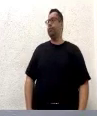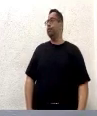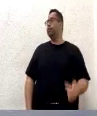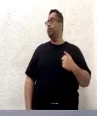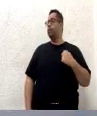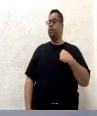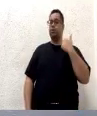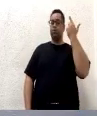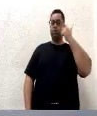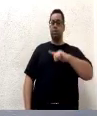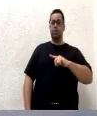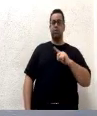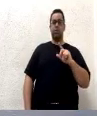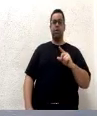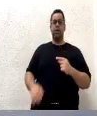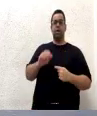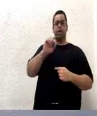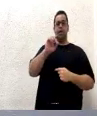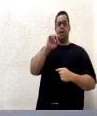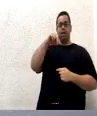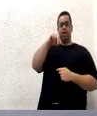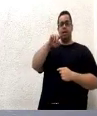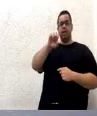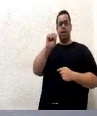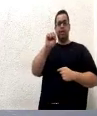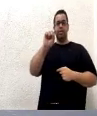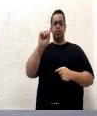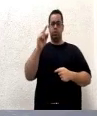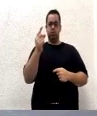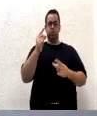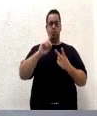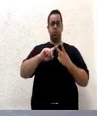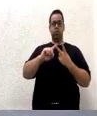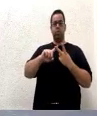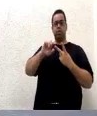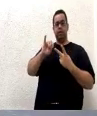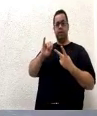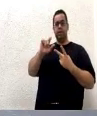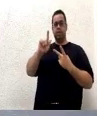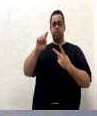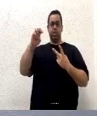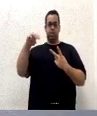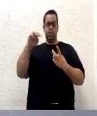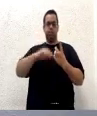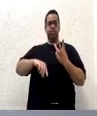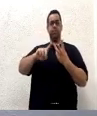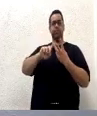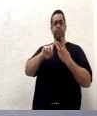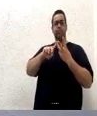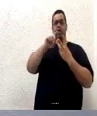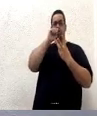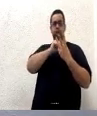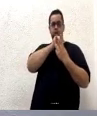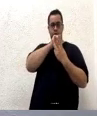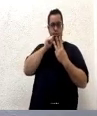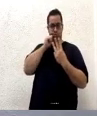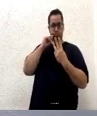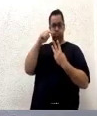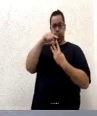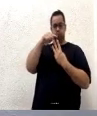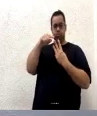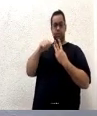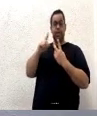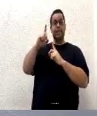IgM e IgG nesse teste. Todo teste todo paciente que entra em alguma